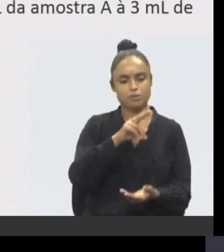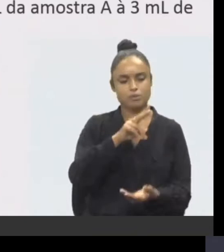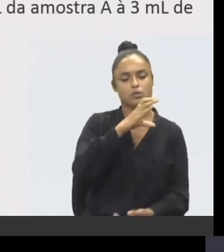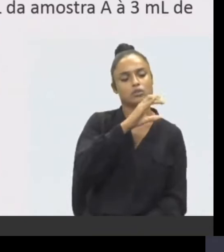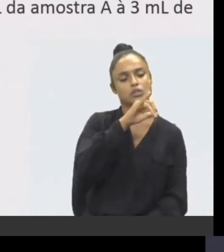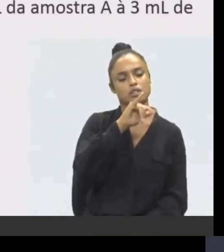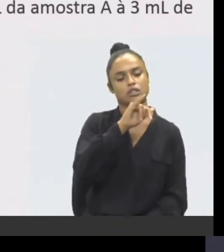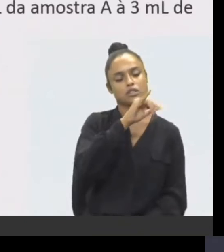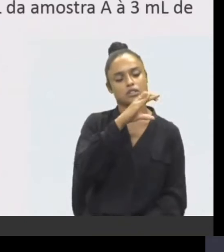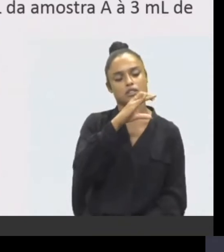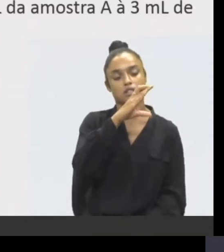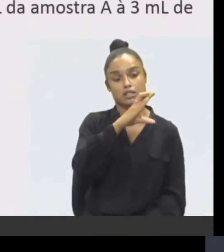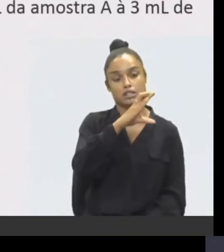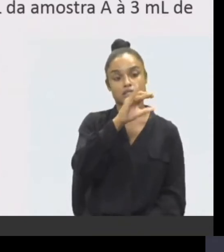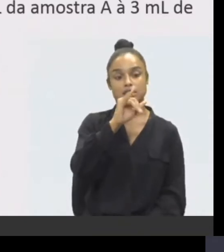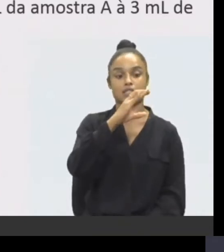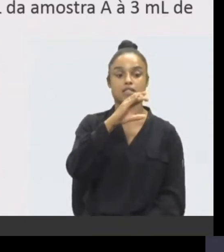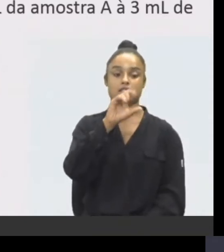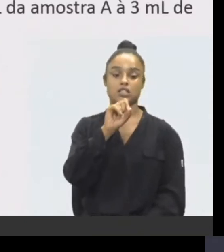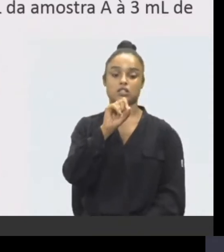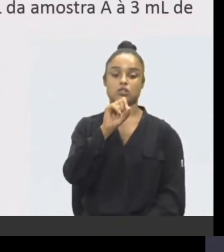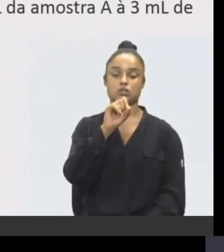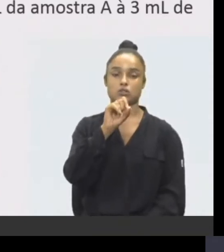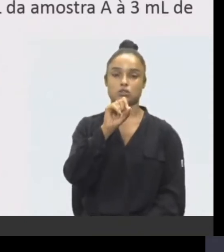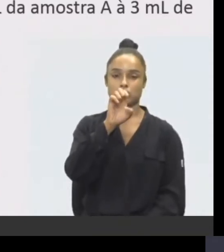ciclohexanol e o composto B a